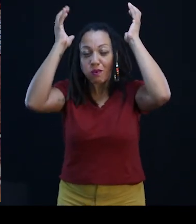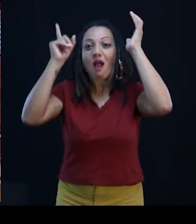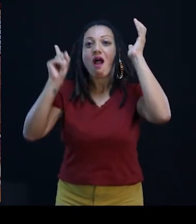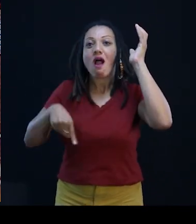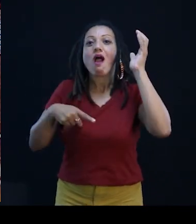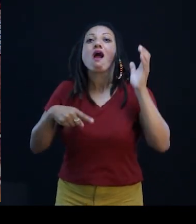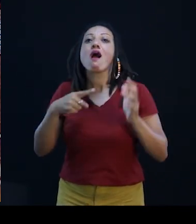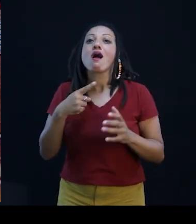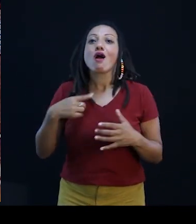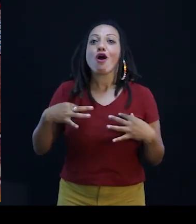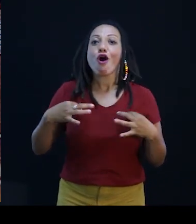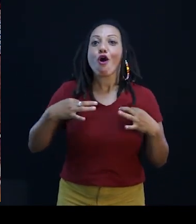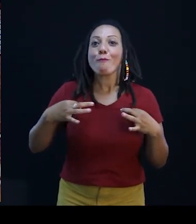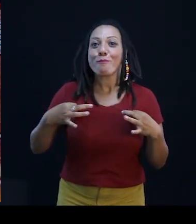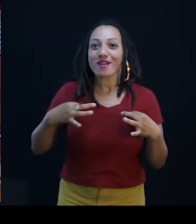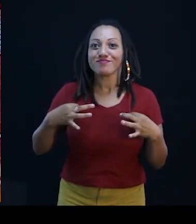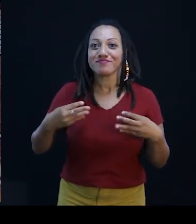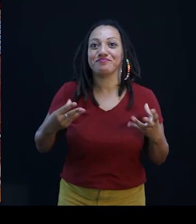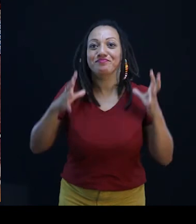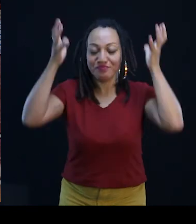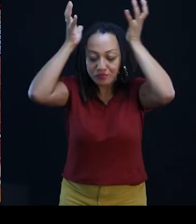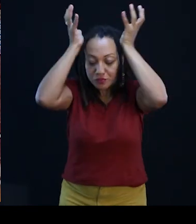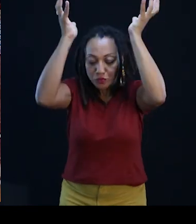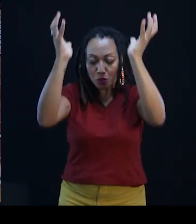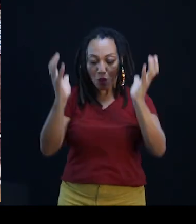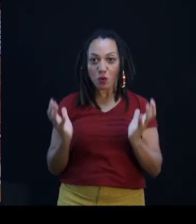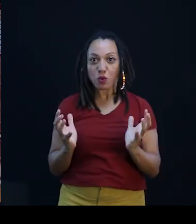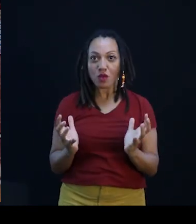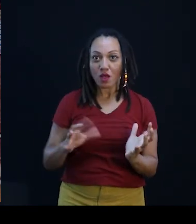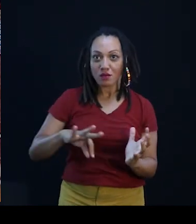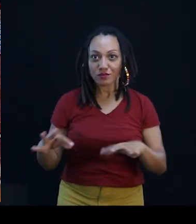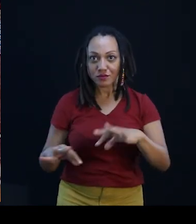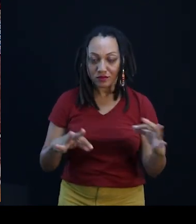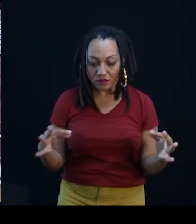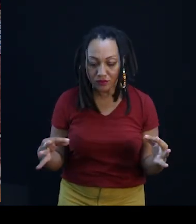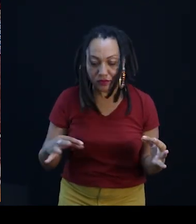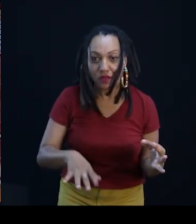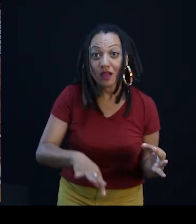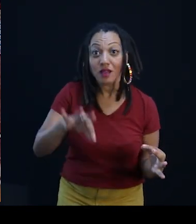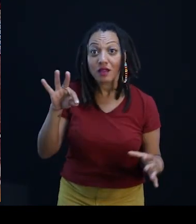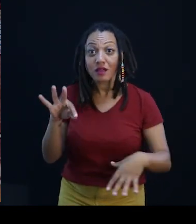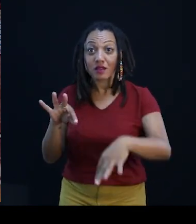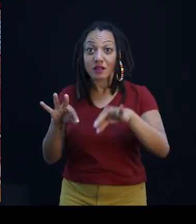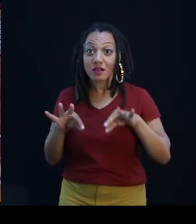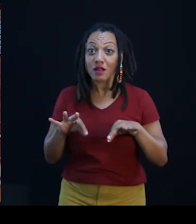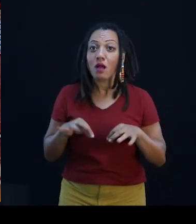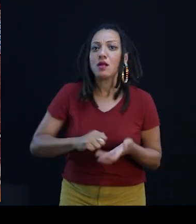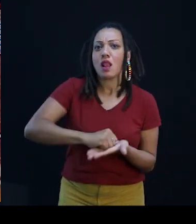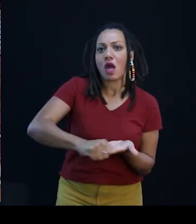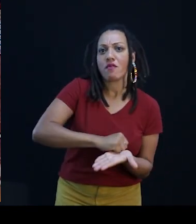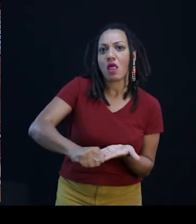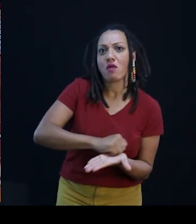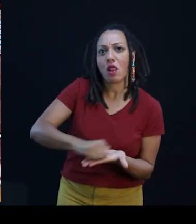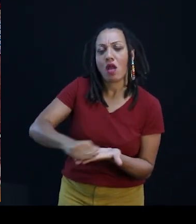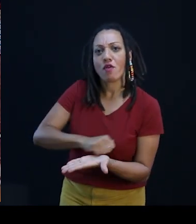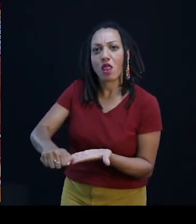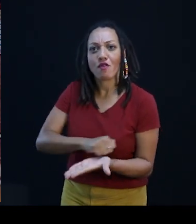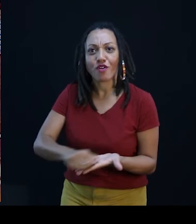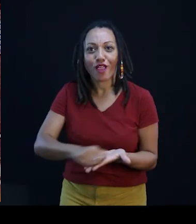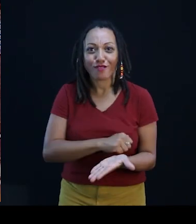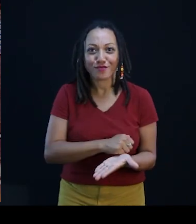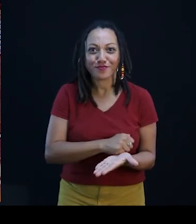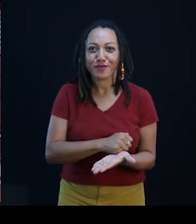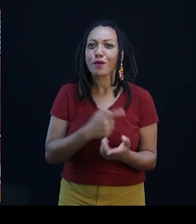abriu a trouxa de roupa e começou a lavar a roupa. Você acredita nisso? Então não era um cesto de roupa, igual que a gente tem em